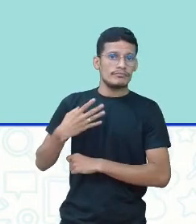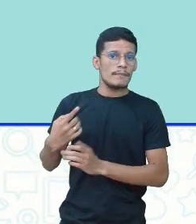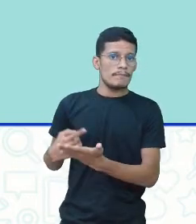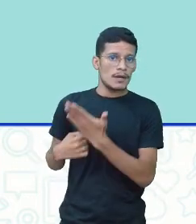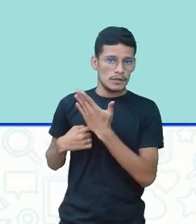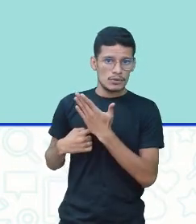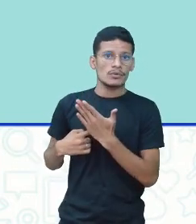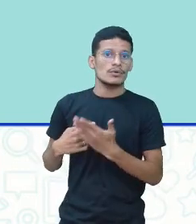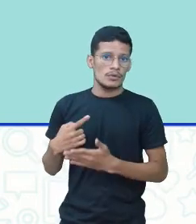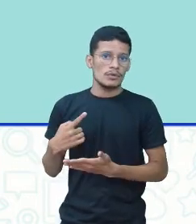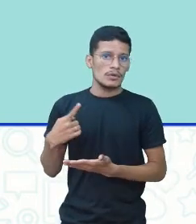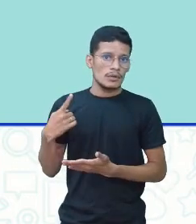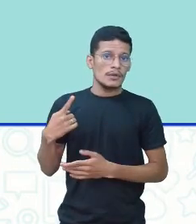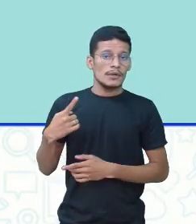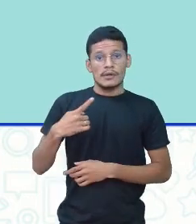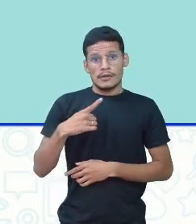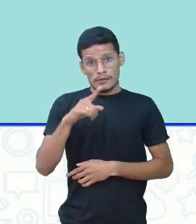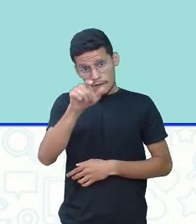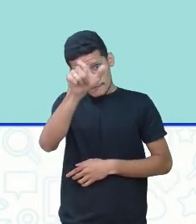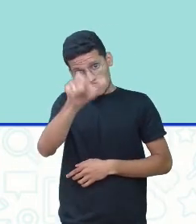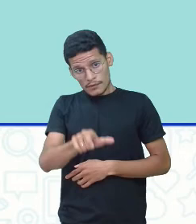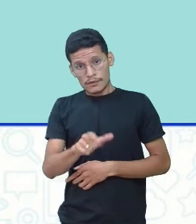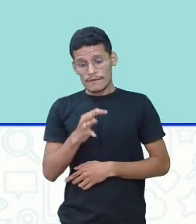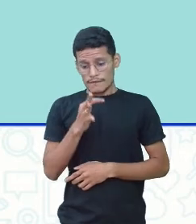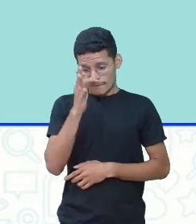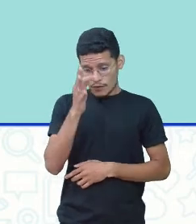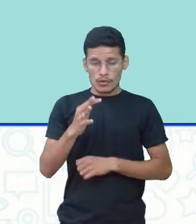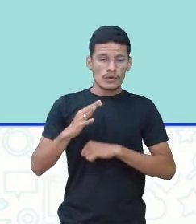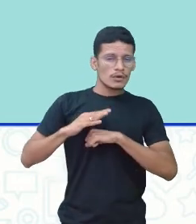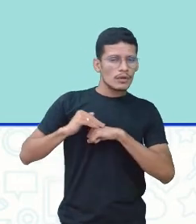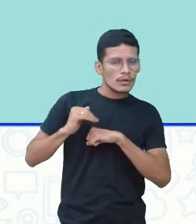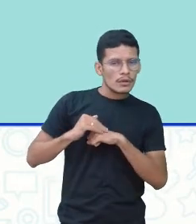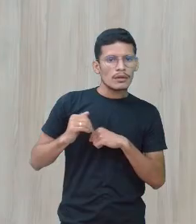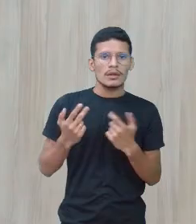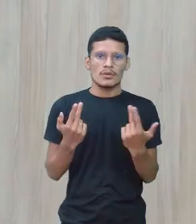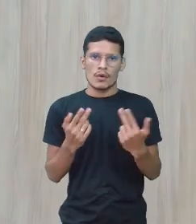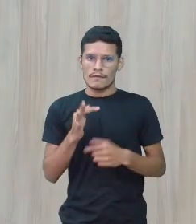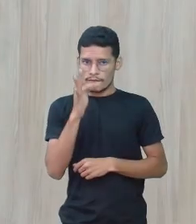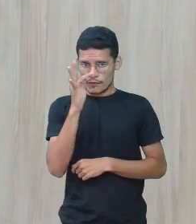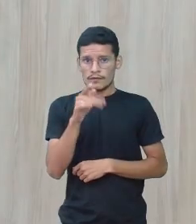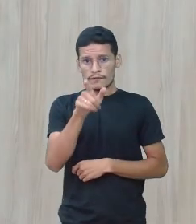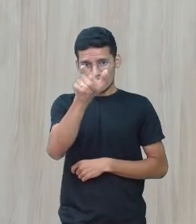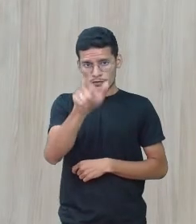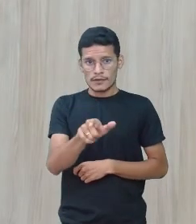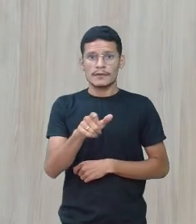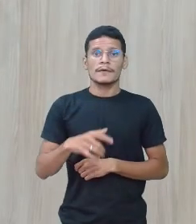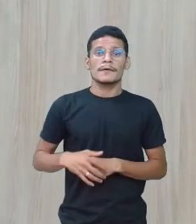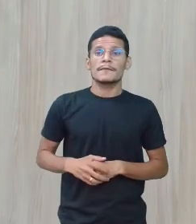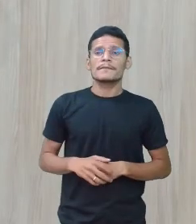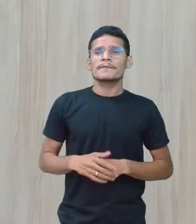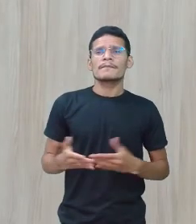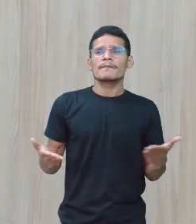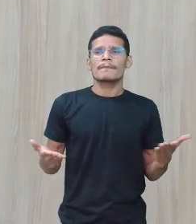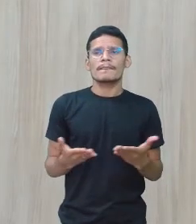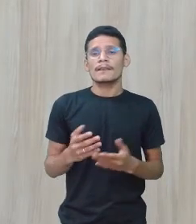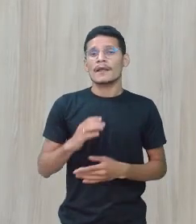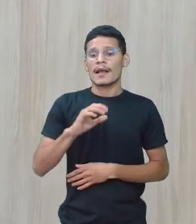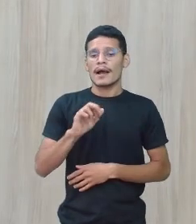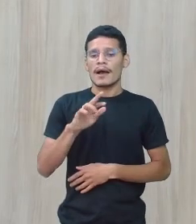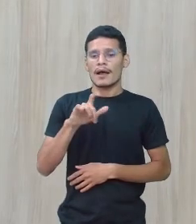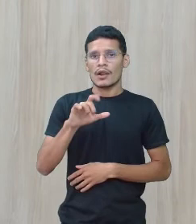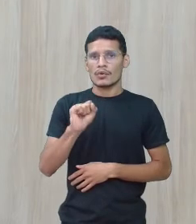Você é meiga como uma flor. E aí, gente? E agora?